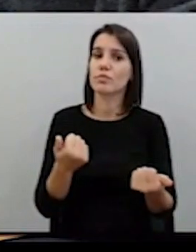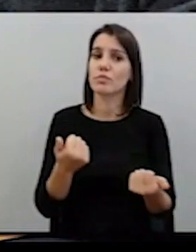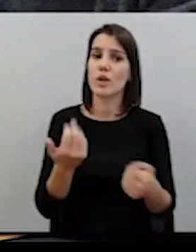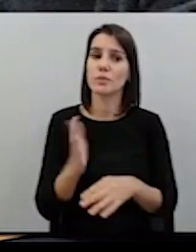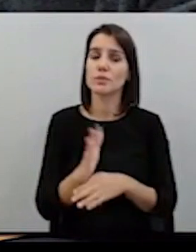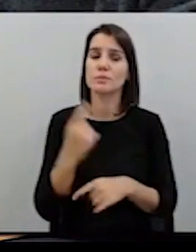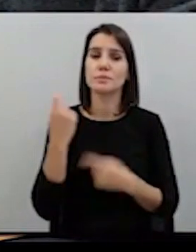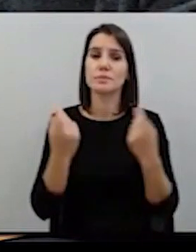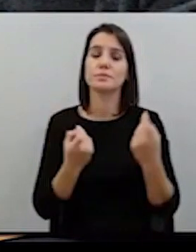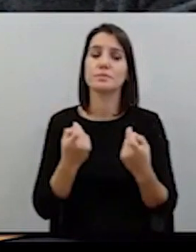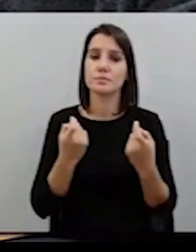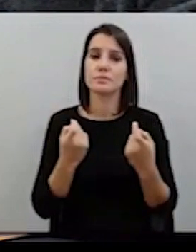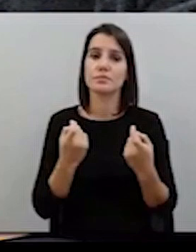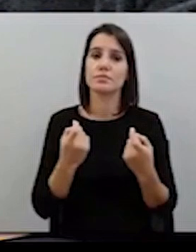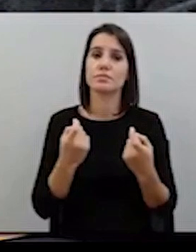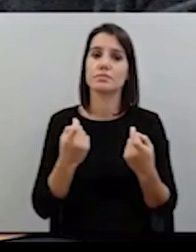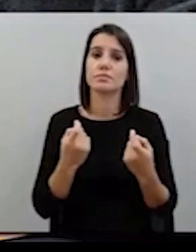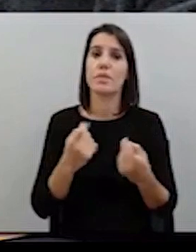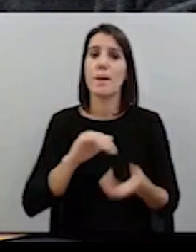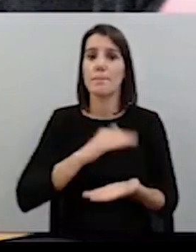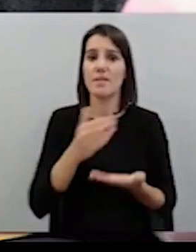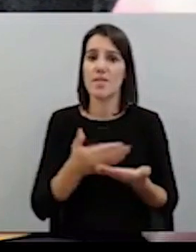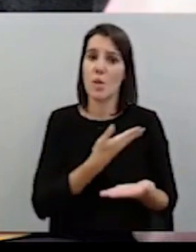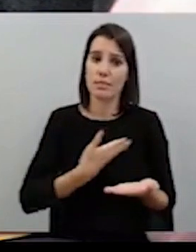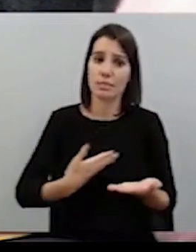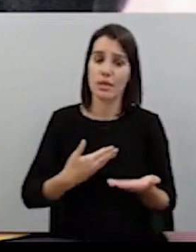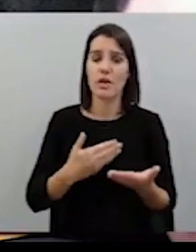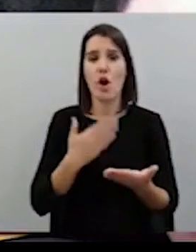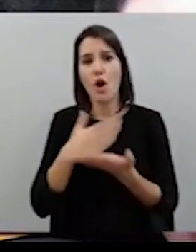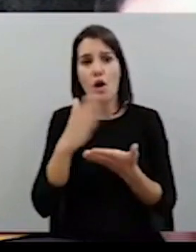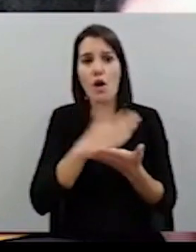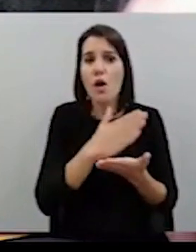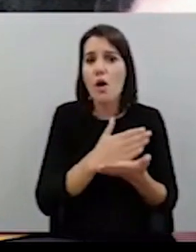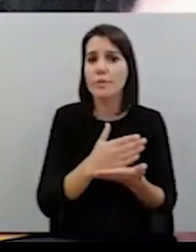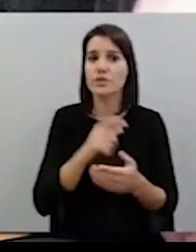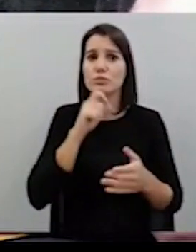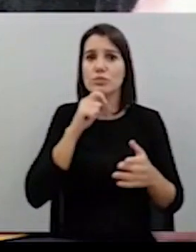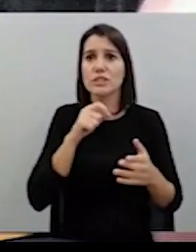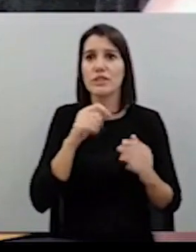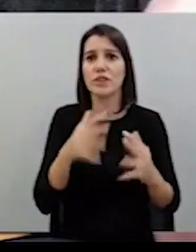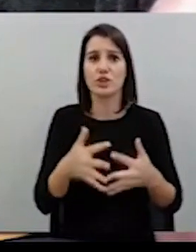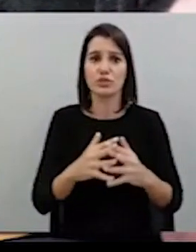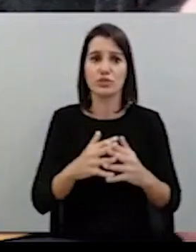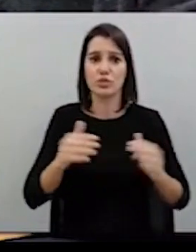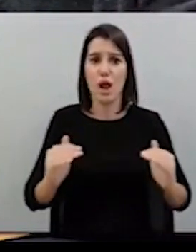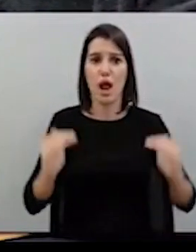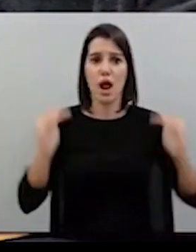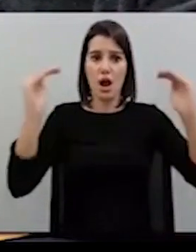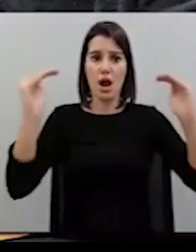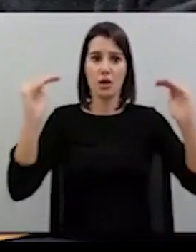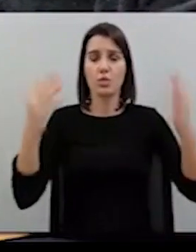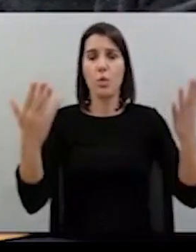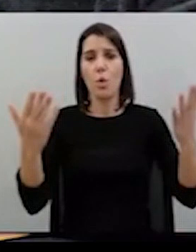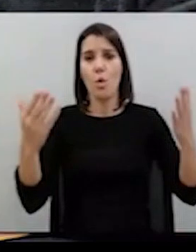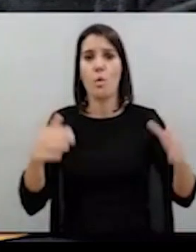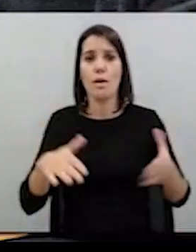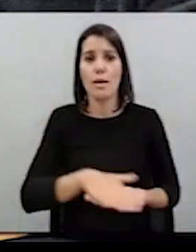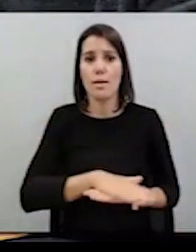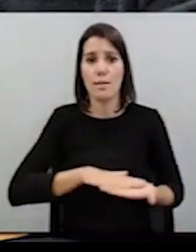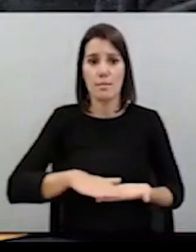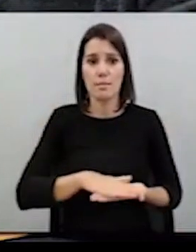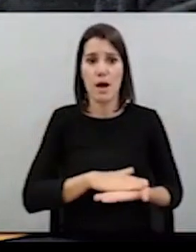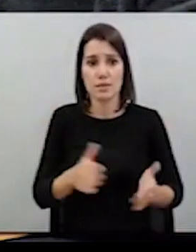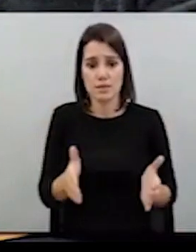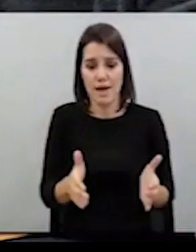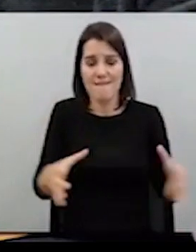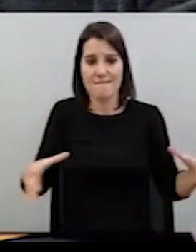numa remodelação do antigo pavilhão, talvez elevar a sua estrutura ou criar uma zona de alagamento na base do equipamento esportivo